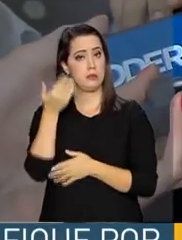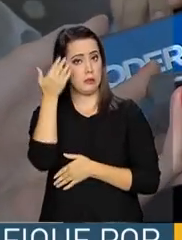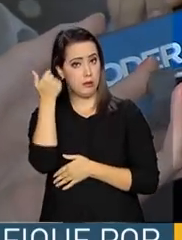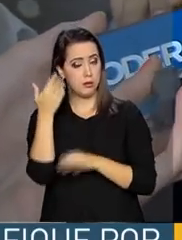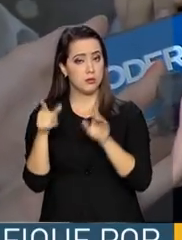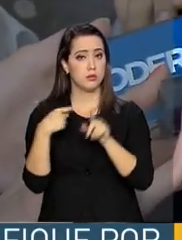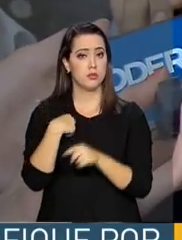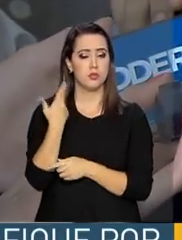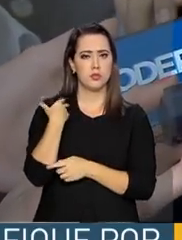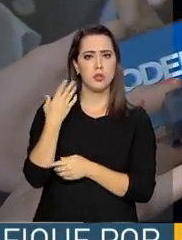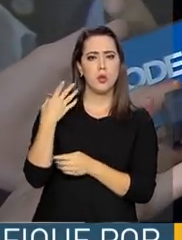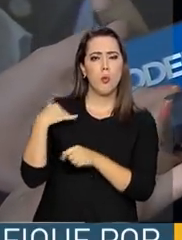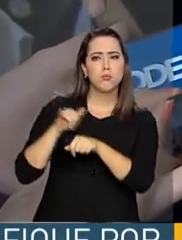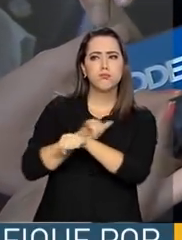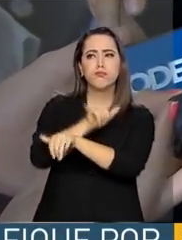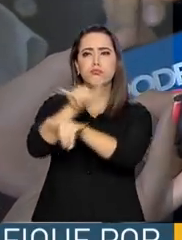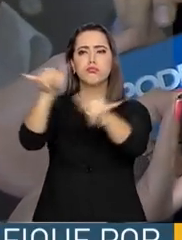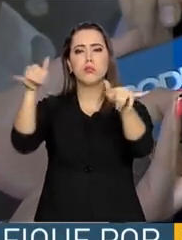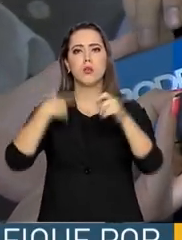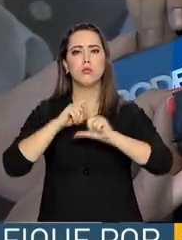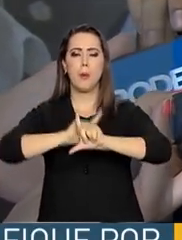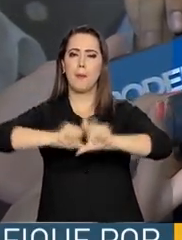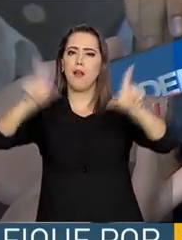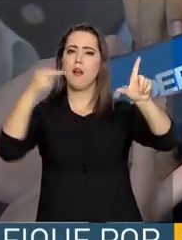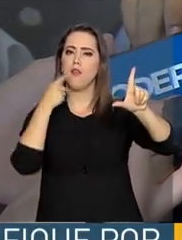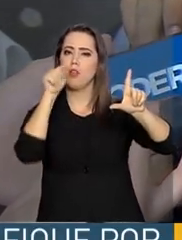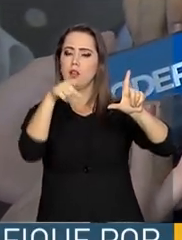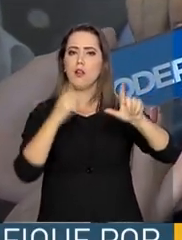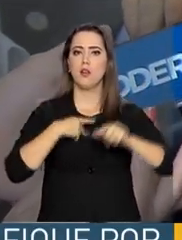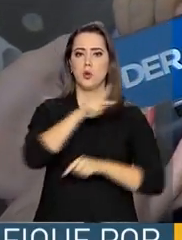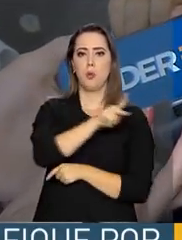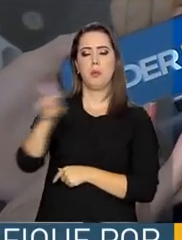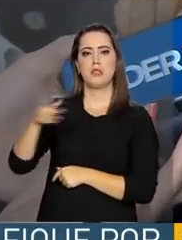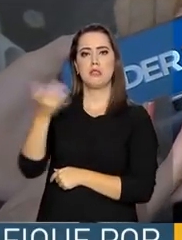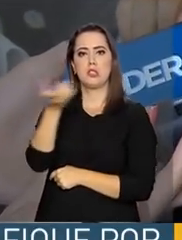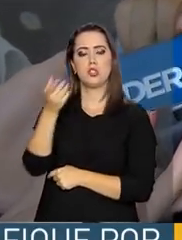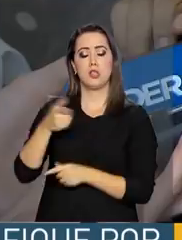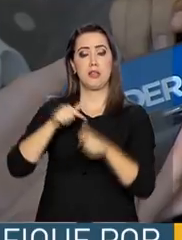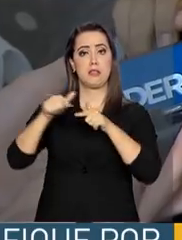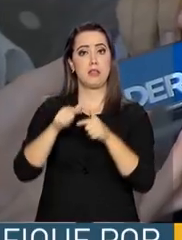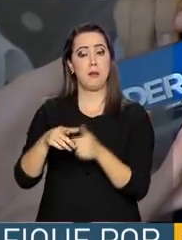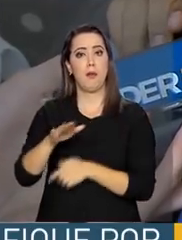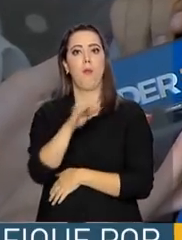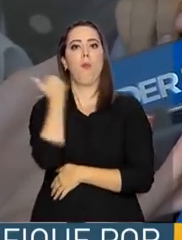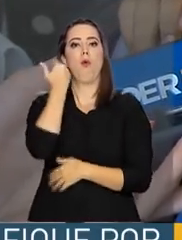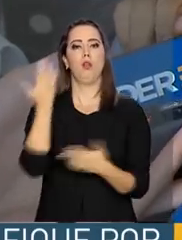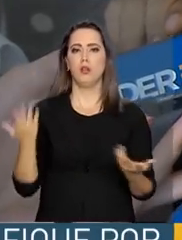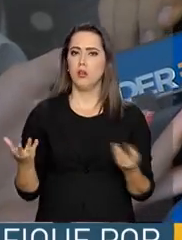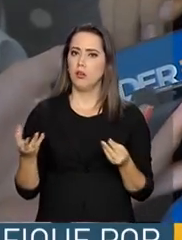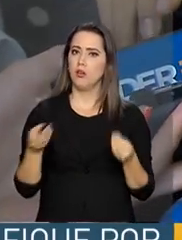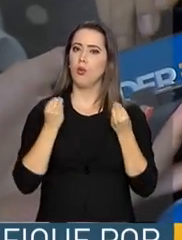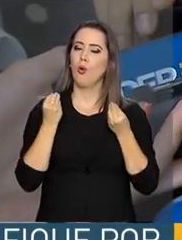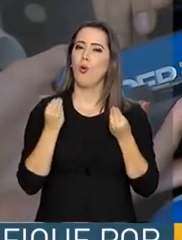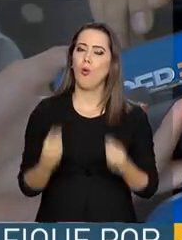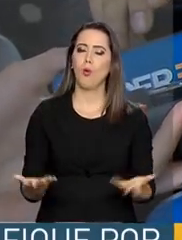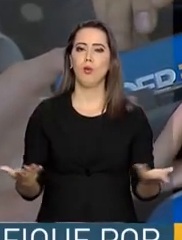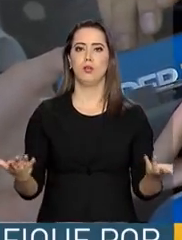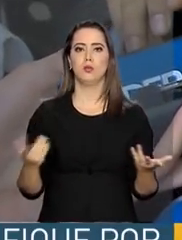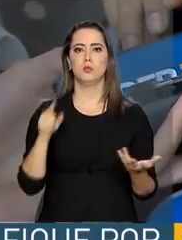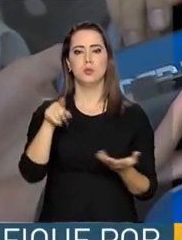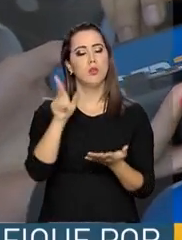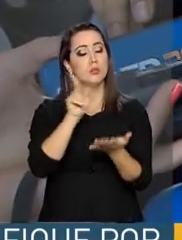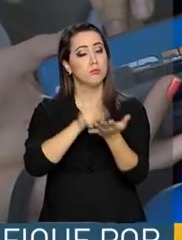passei indo ao aeroporto, tem uma placa lá dizendo assim: Temer quer que você trabalhe até morrer. Quando,